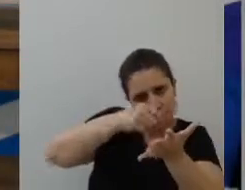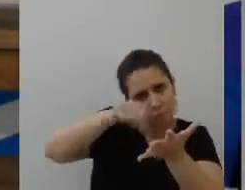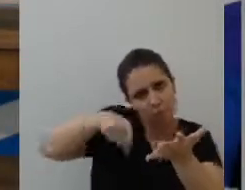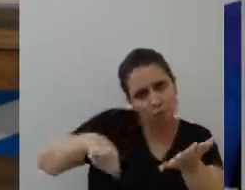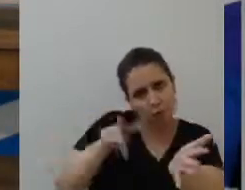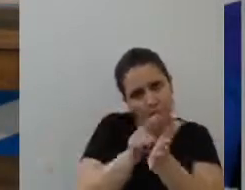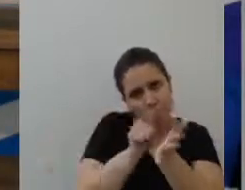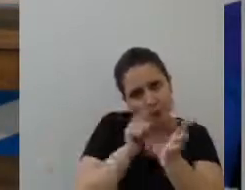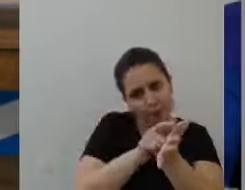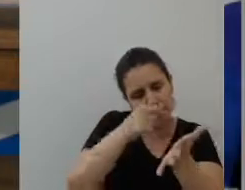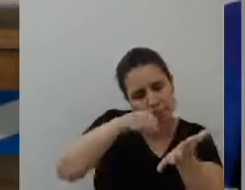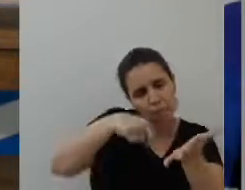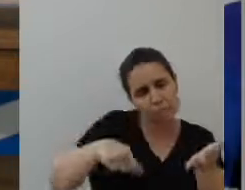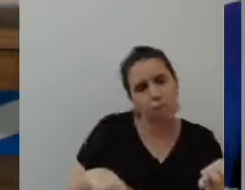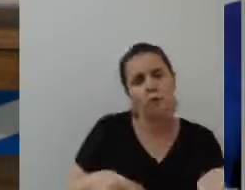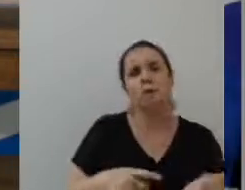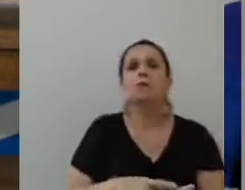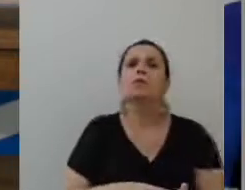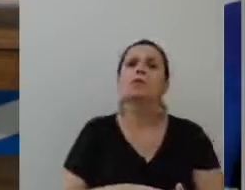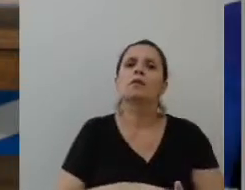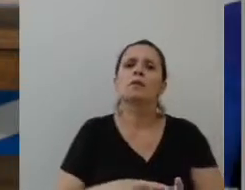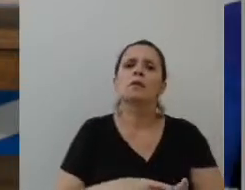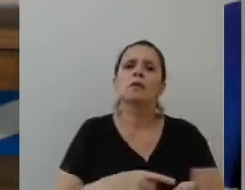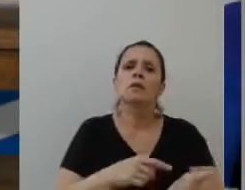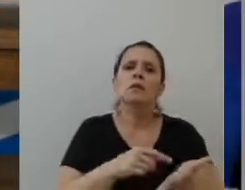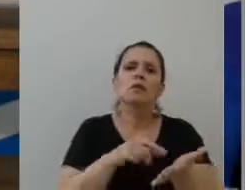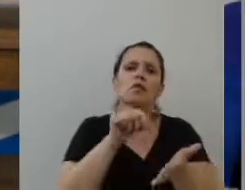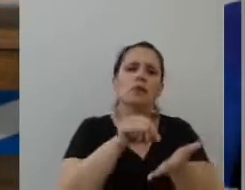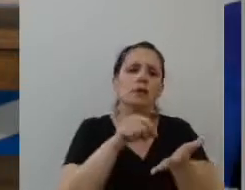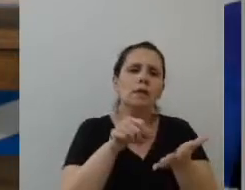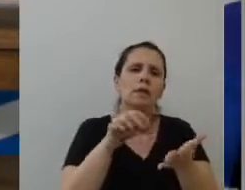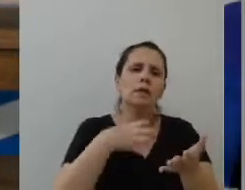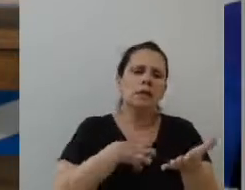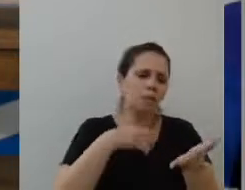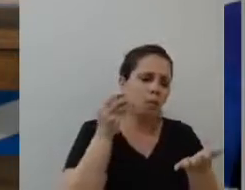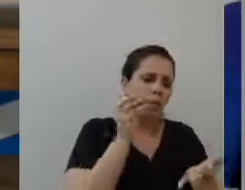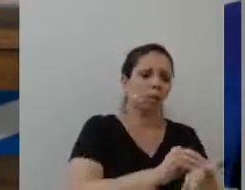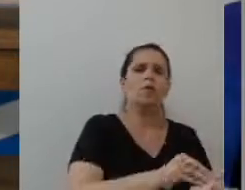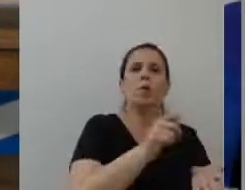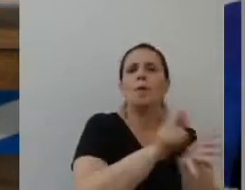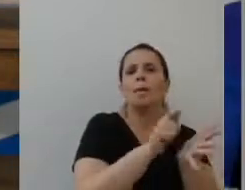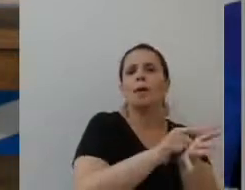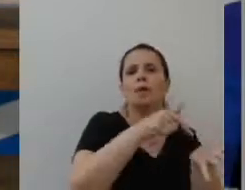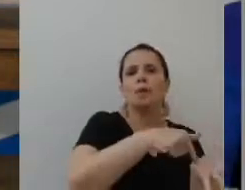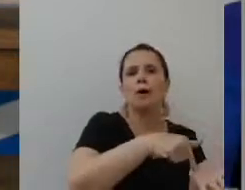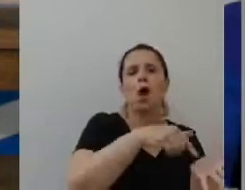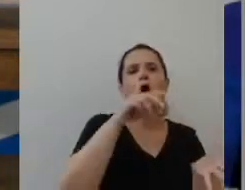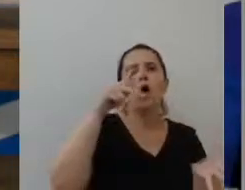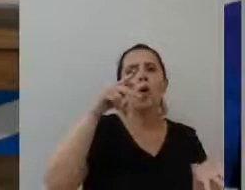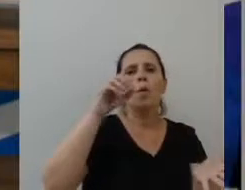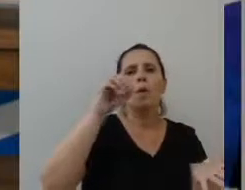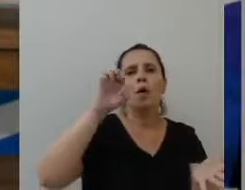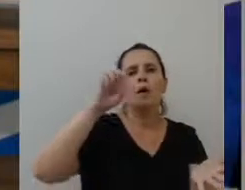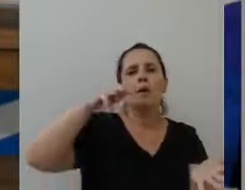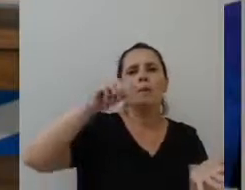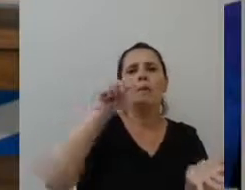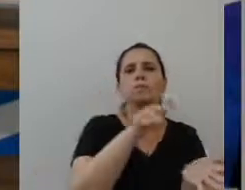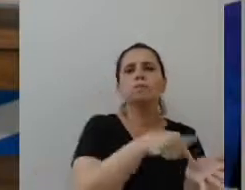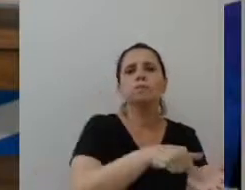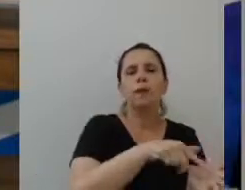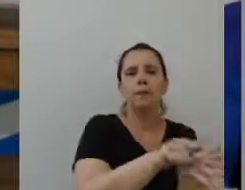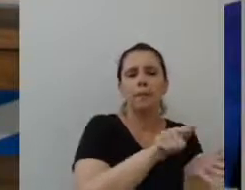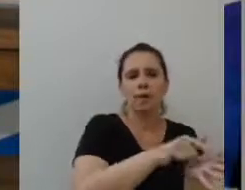ou não, versos brancos, fica à vontade, tá? Você materializou o sentimento. Então, poema é o que eu consigo pegar, poesia